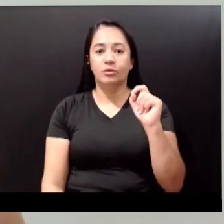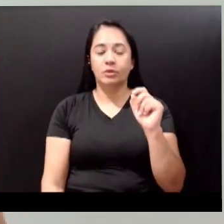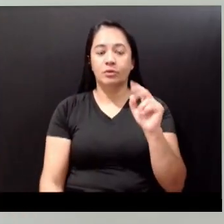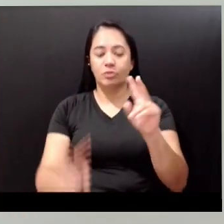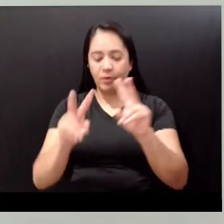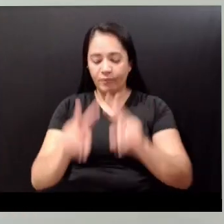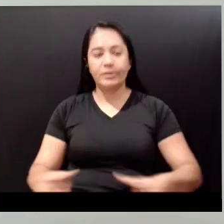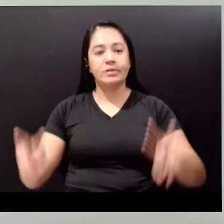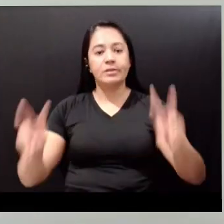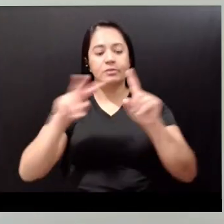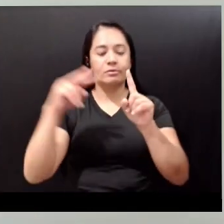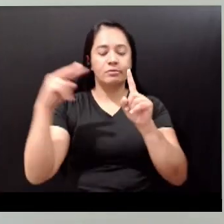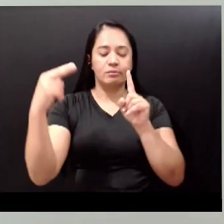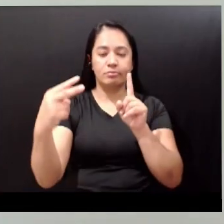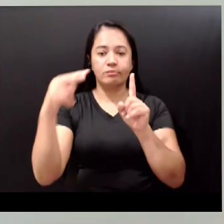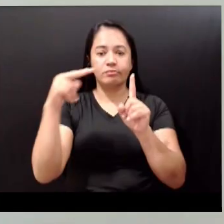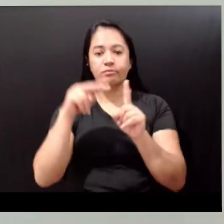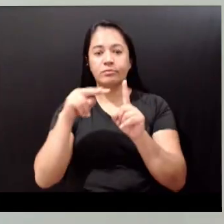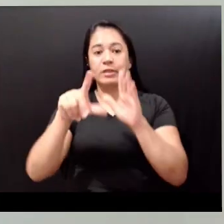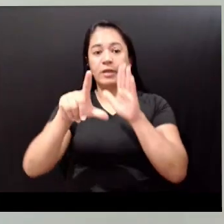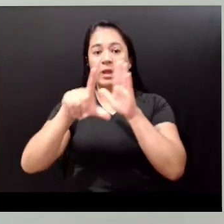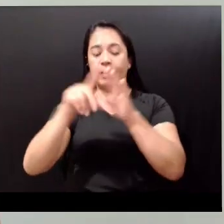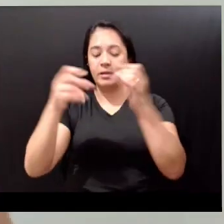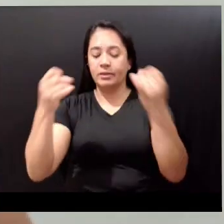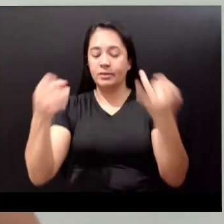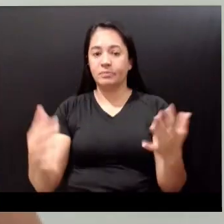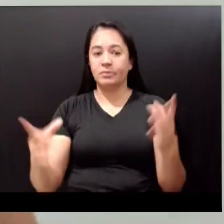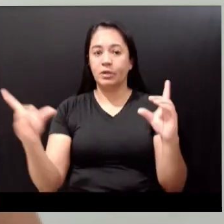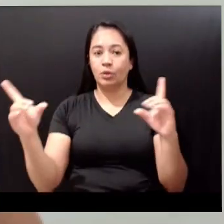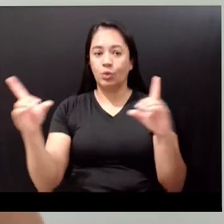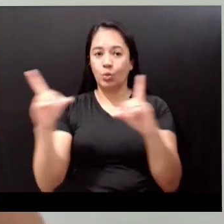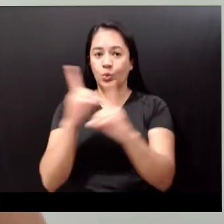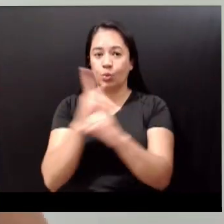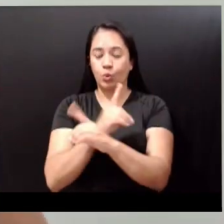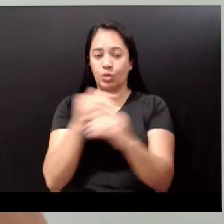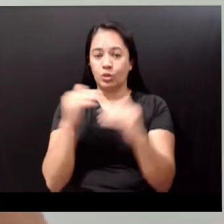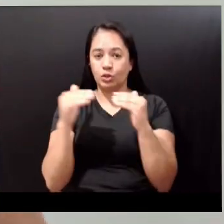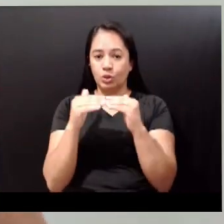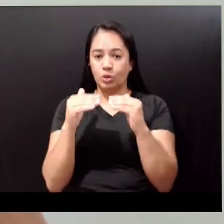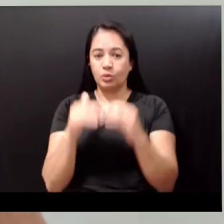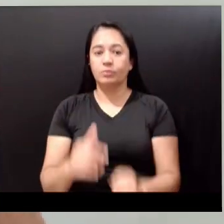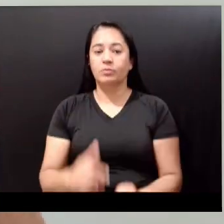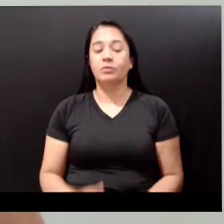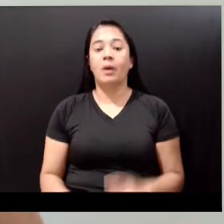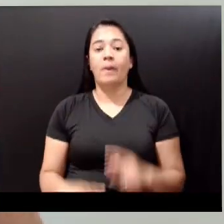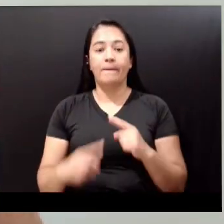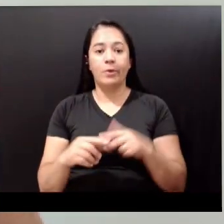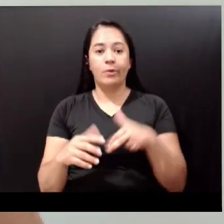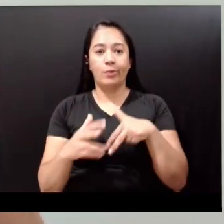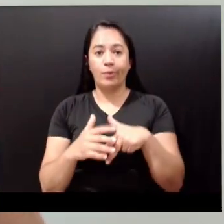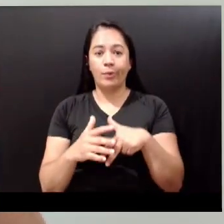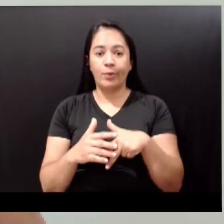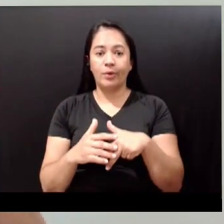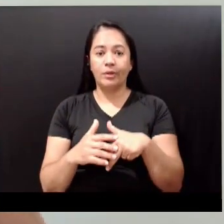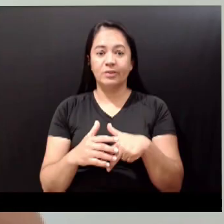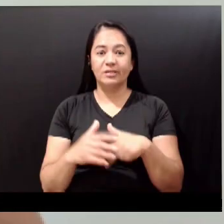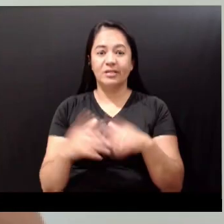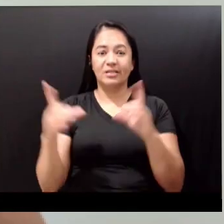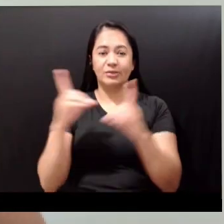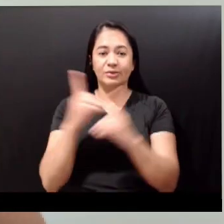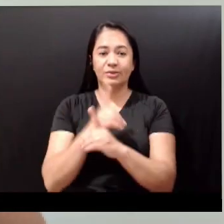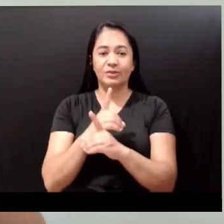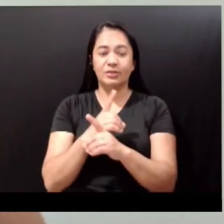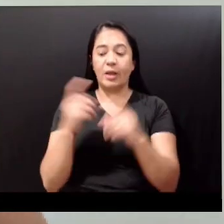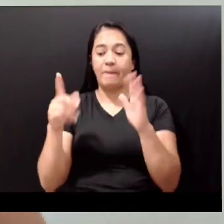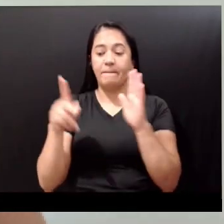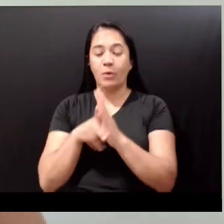a visibilidade que essa lei traz com relação ao diagnóstico de fibromialgia. A fibromialgia é uma doença cujo